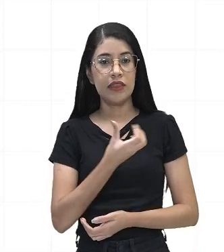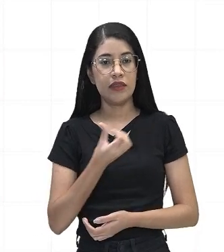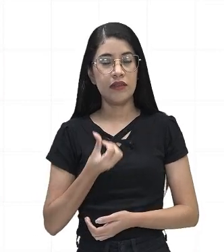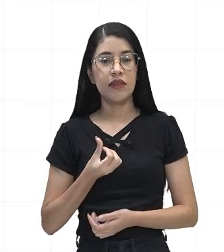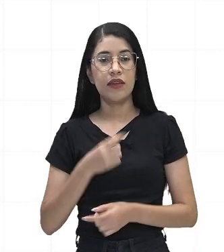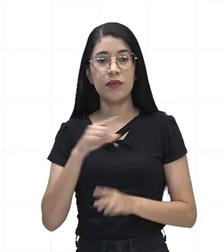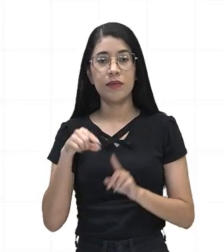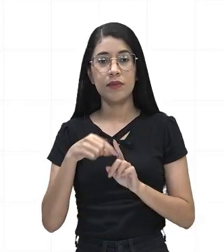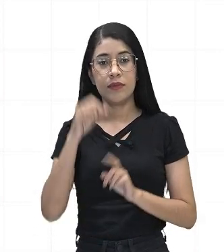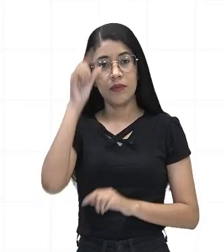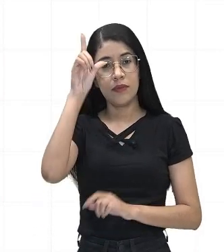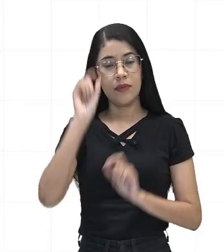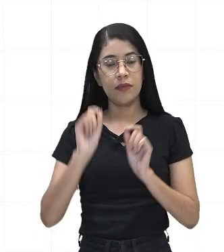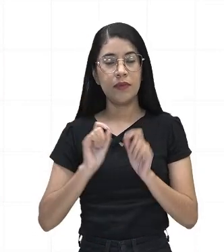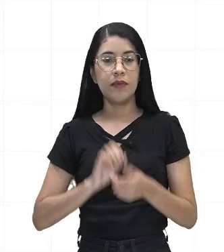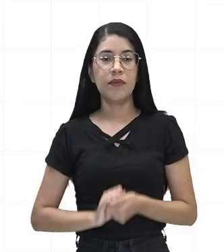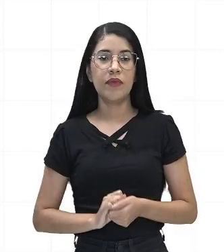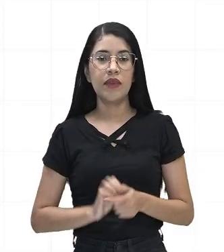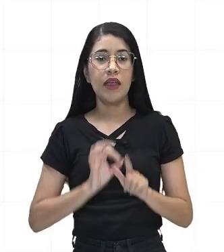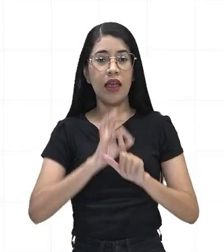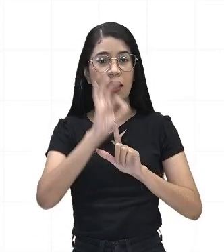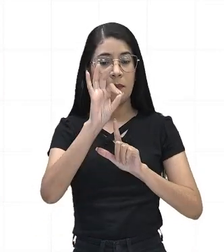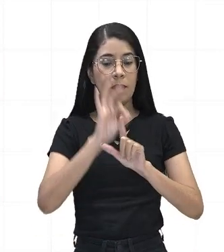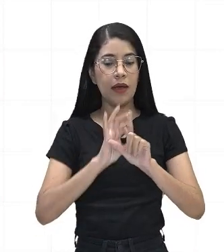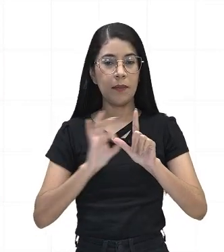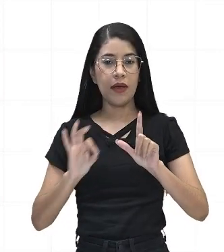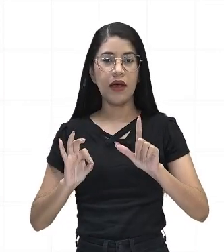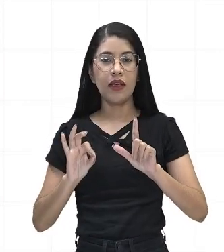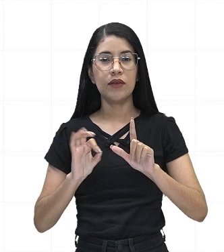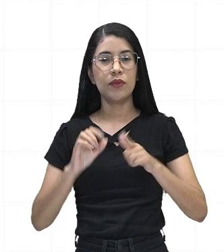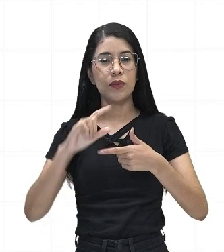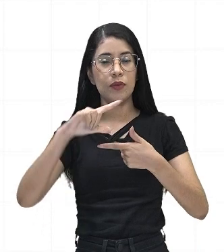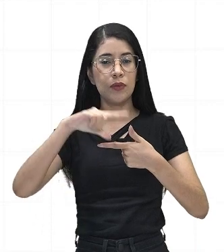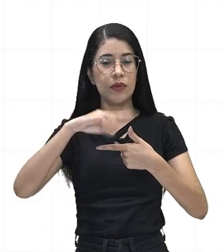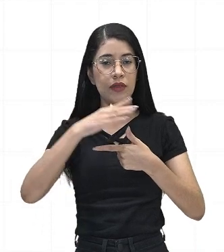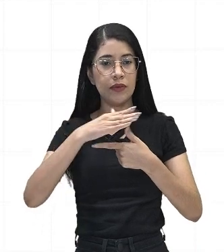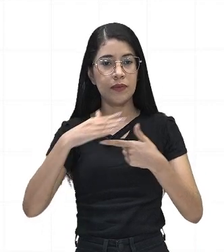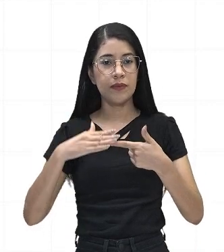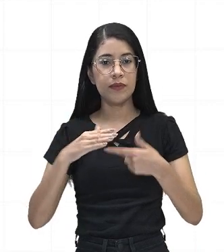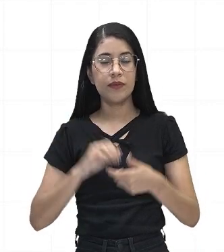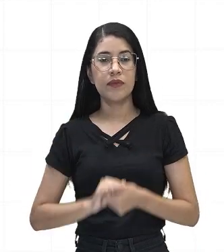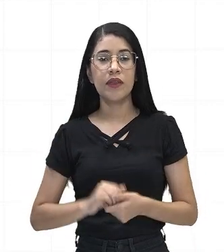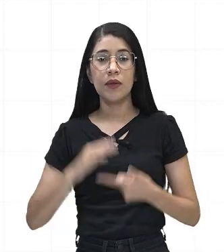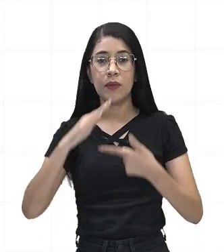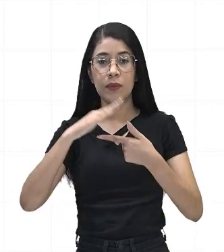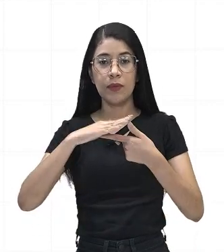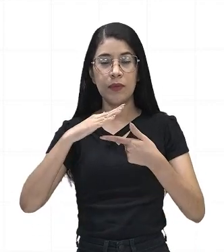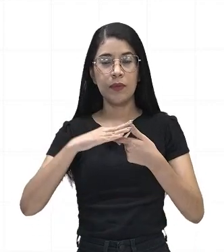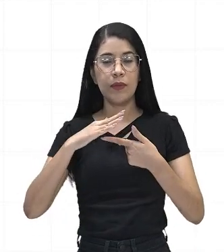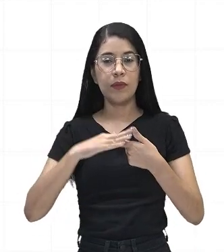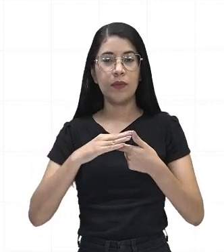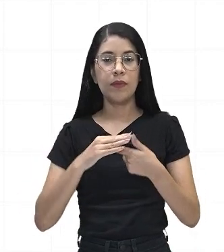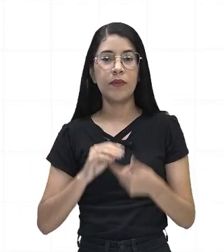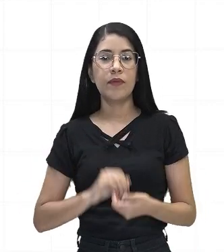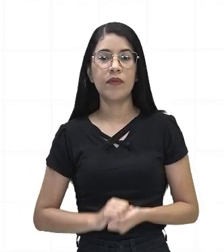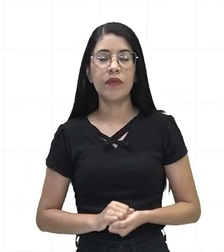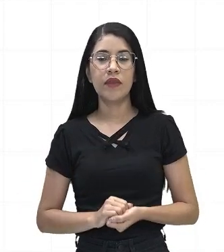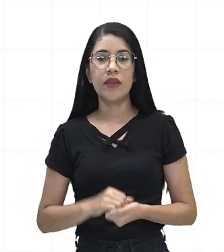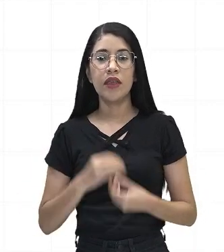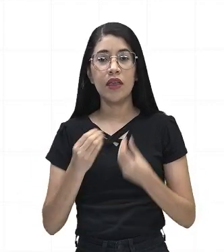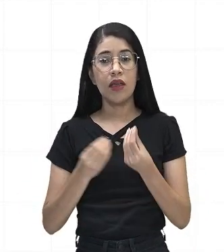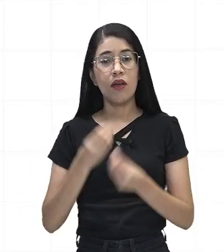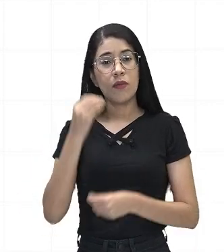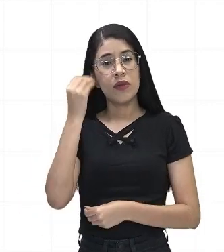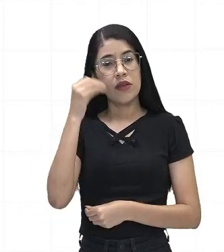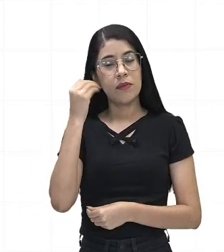o objeto de conhecimento, relações métricas no triângulo retângulo, teorema de Pitágoras,